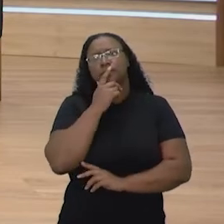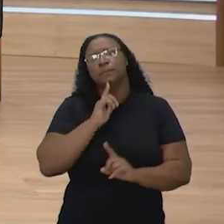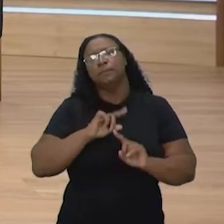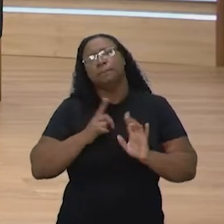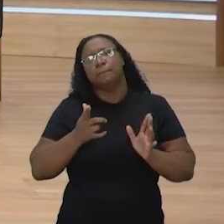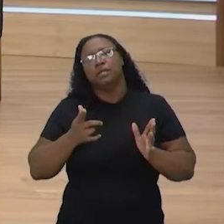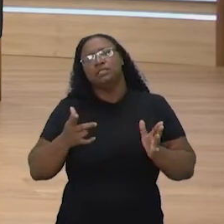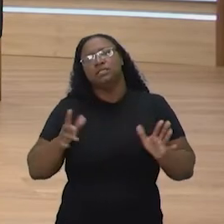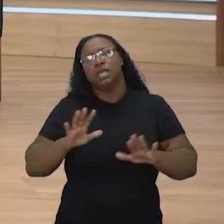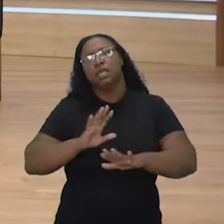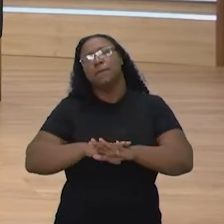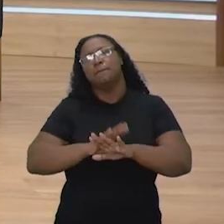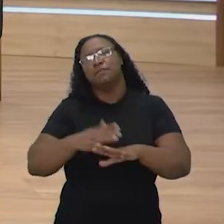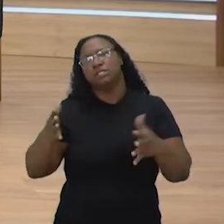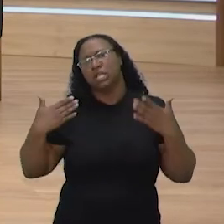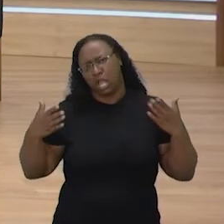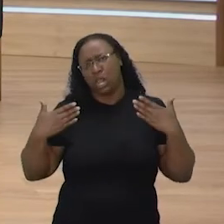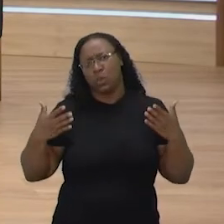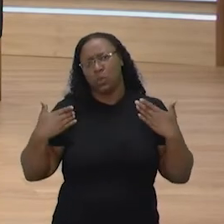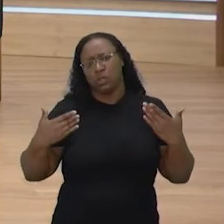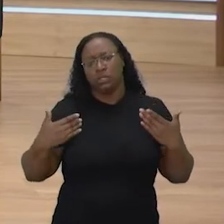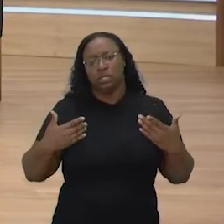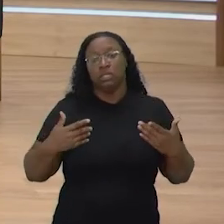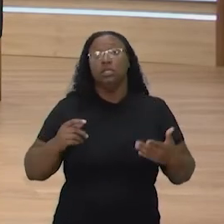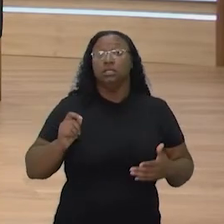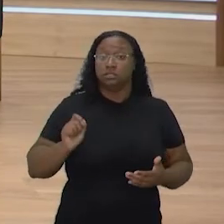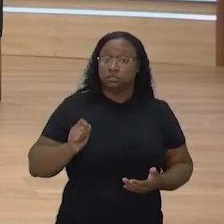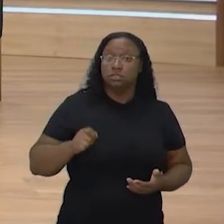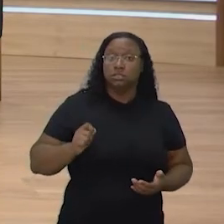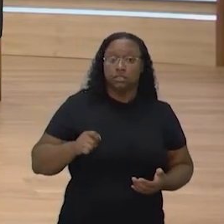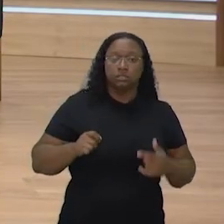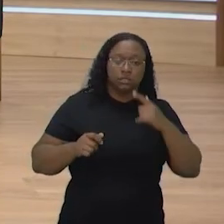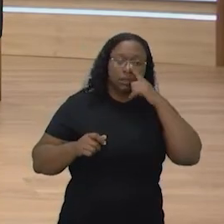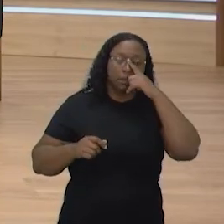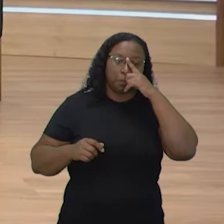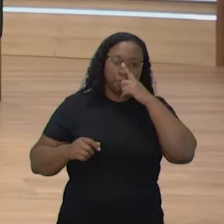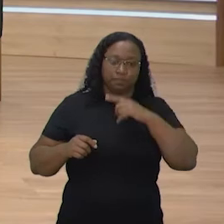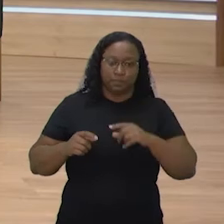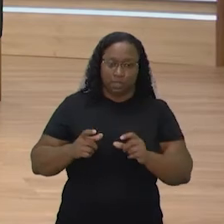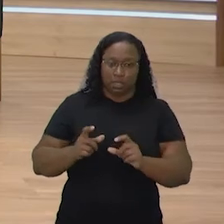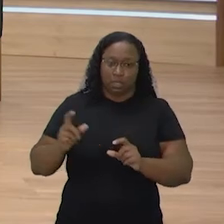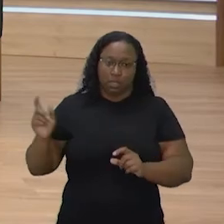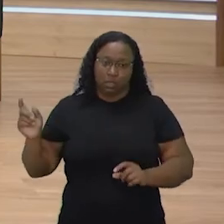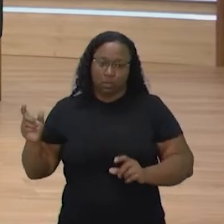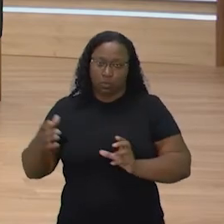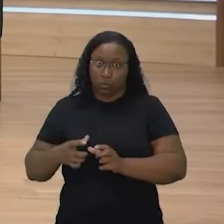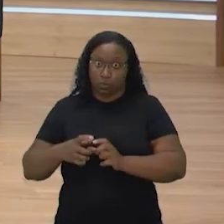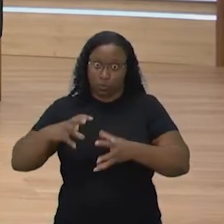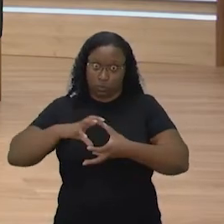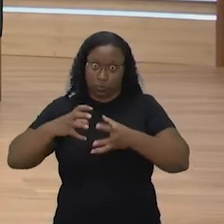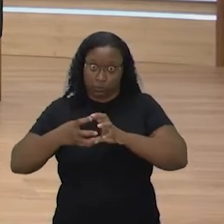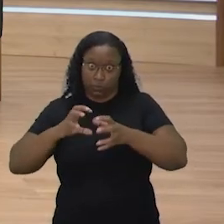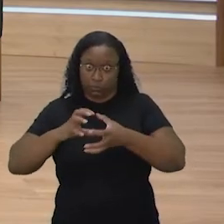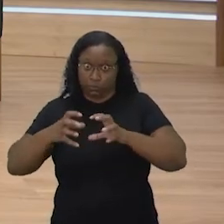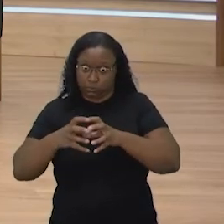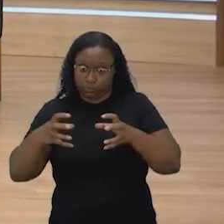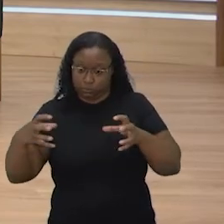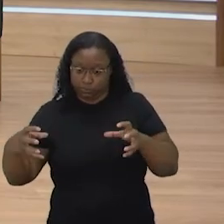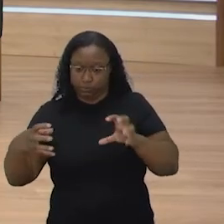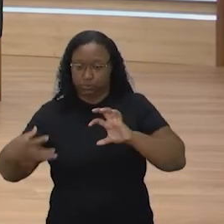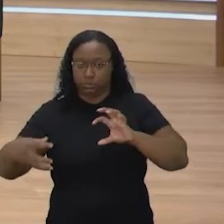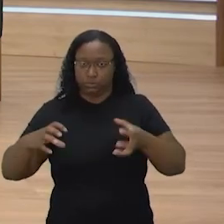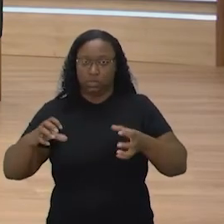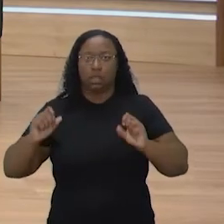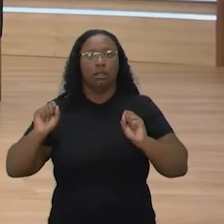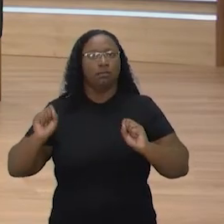calor, para queimar. Você faz esses pellets, por exemplo, esses briquetes aqui, você pode pôr numa lareira. Reduz espaço, melhor do